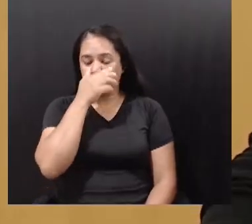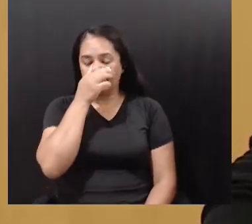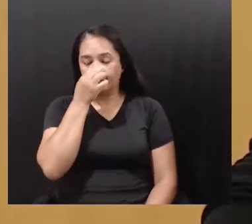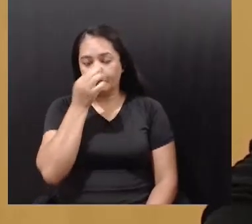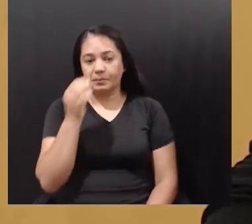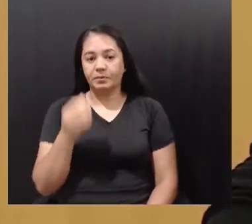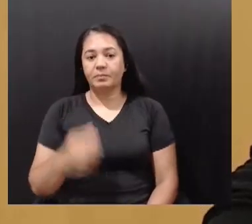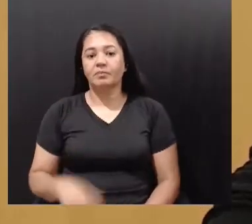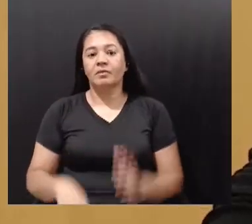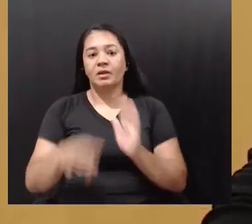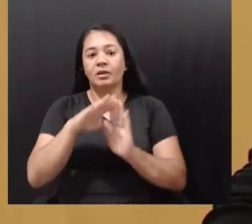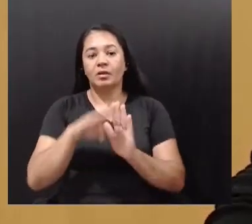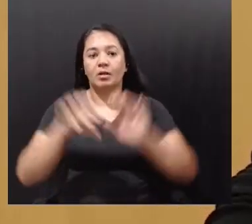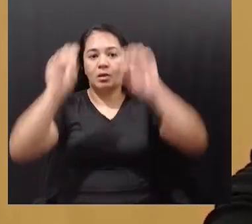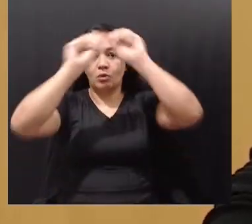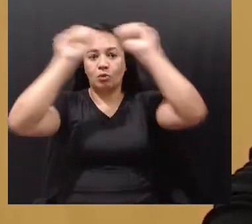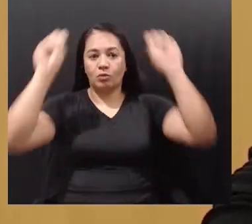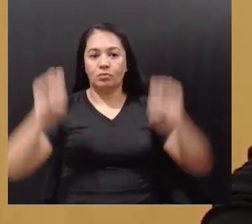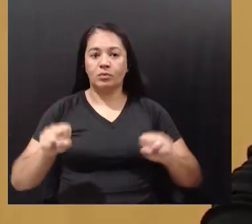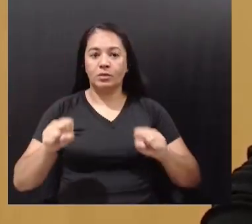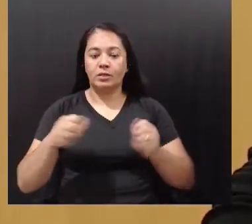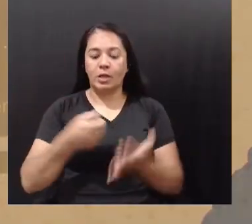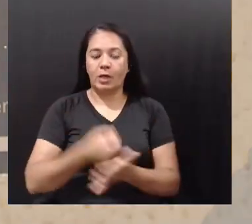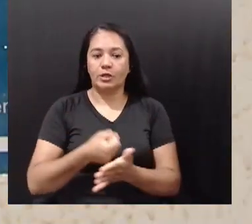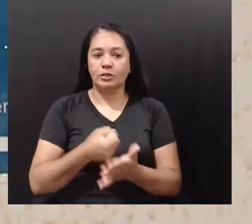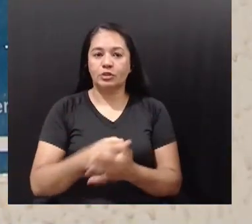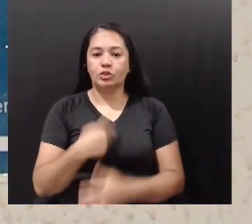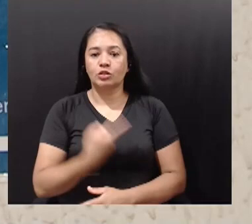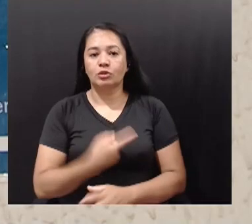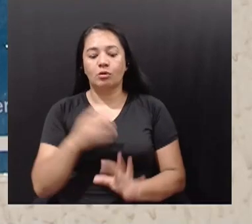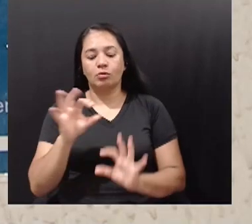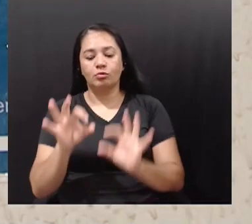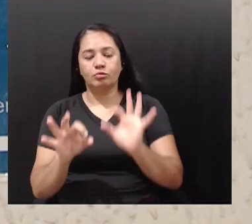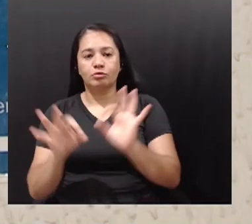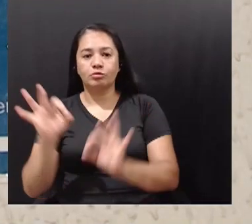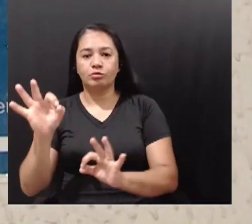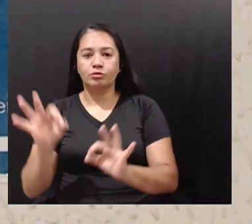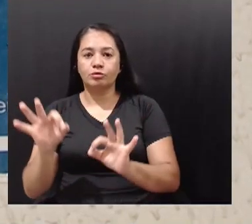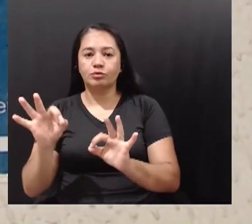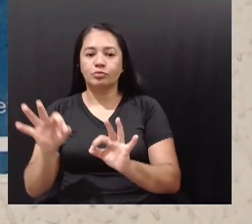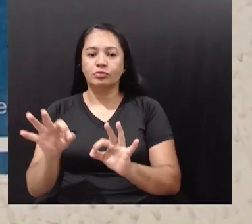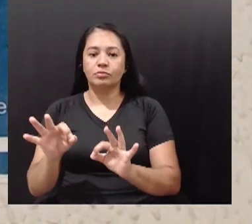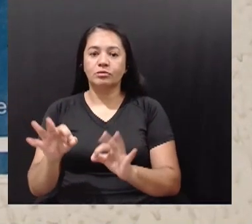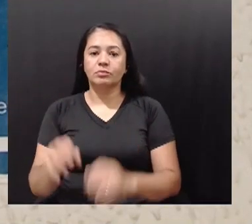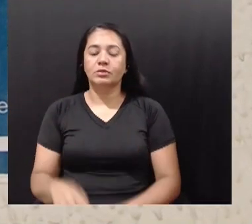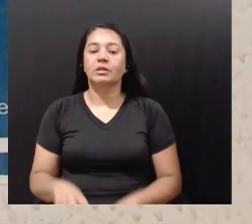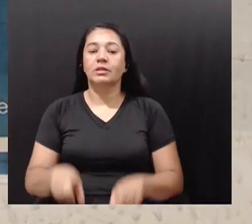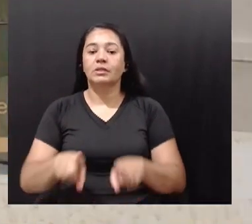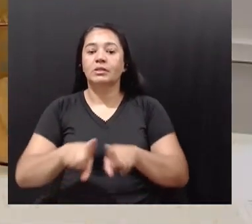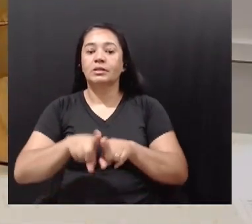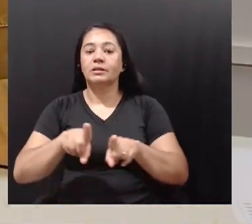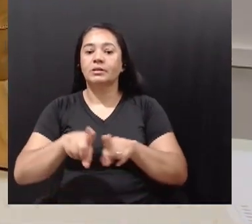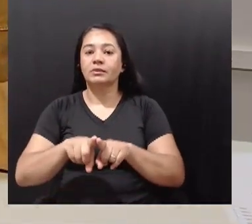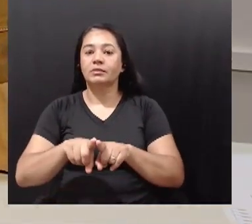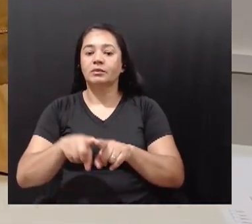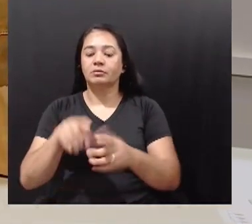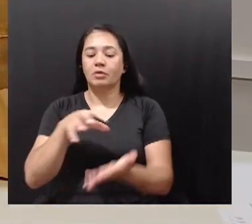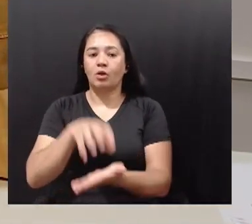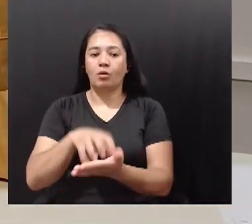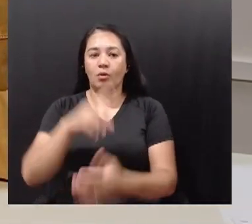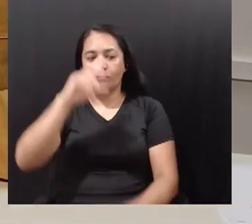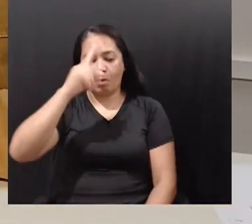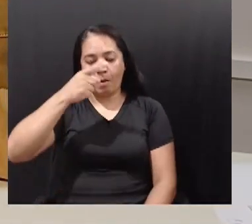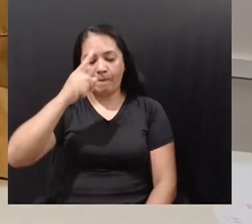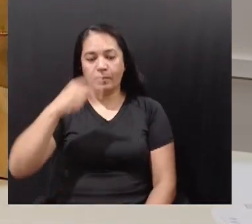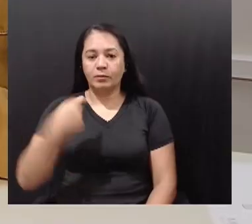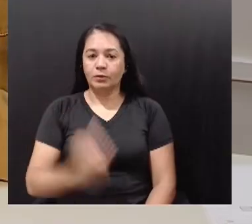de Contas exige que a gente faça esse planejamento. E falando em Tribunal de Contas, também é um órgão demandante, né, nosso. É o órgão